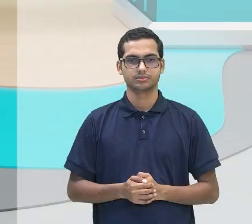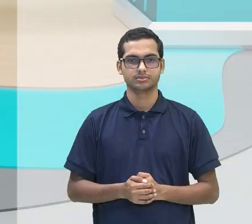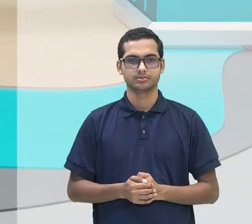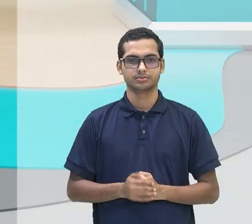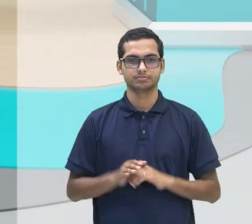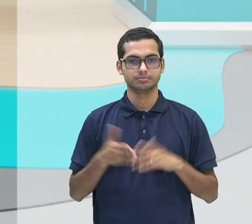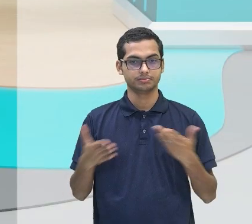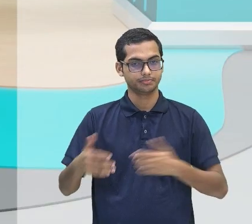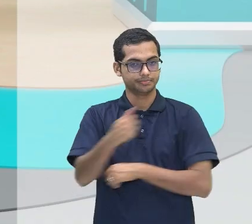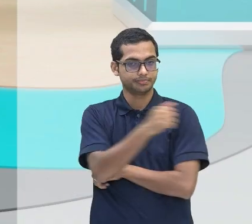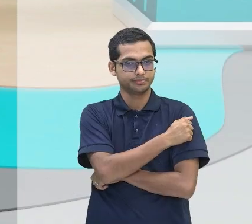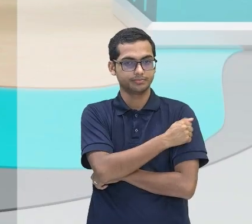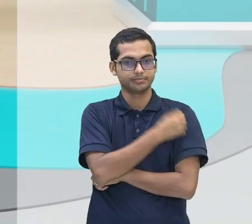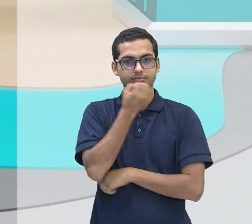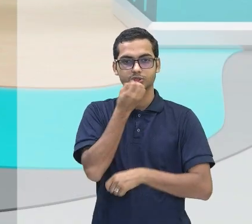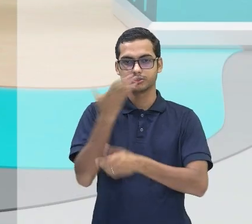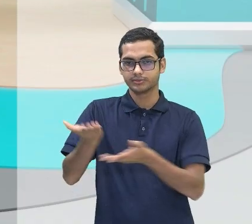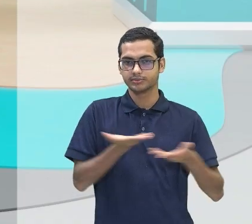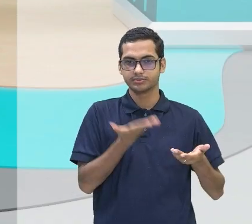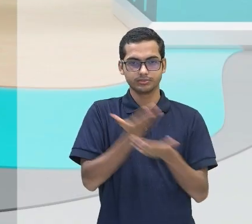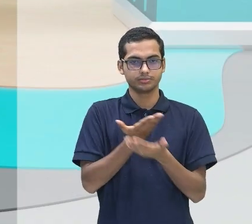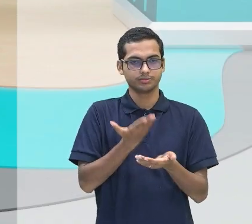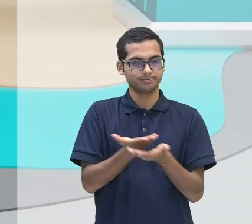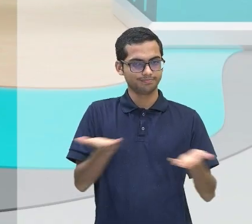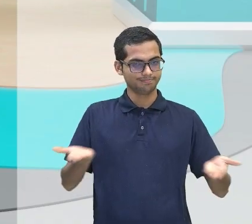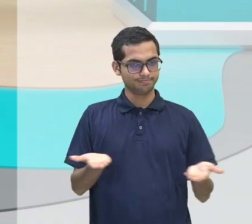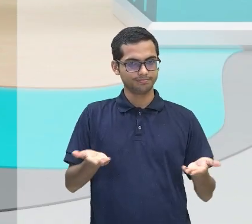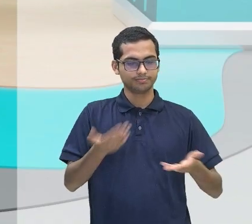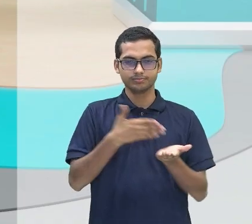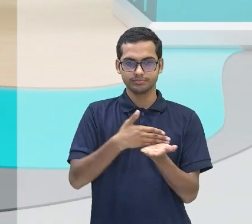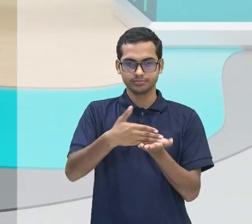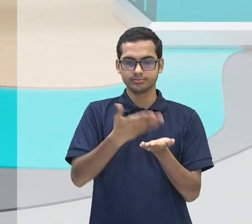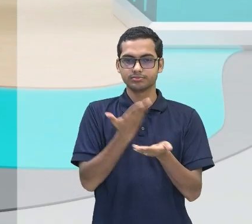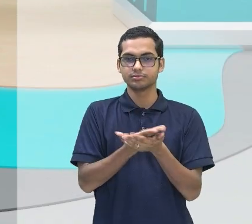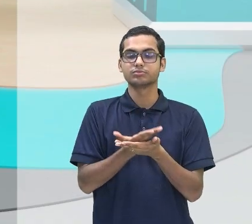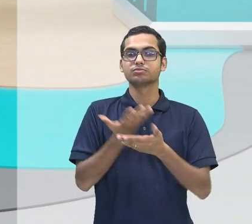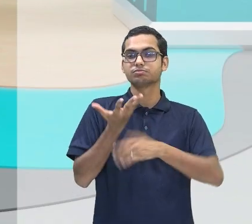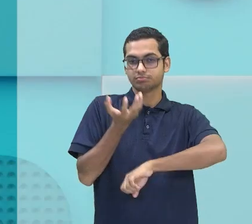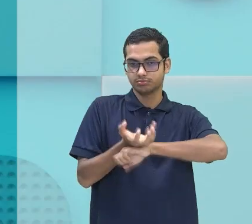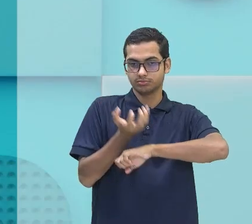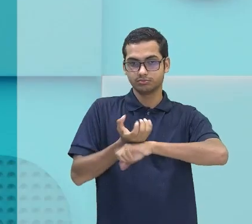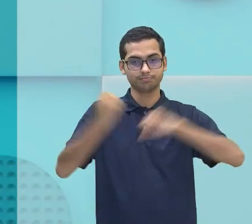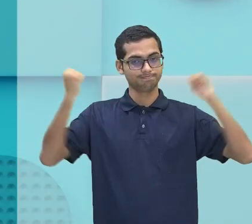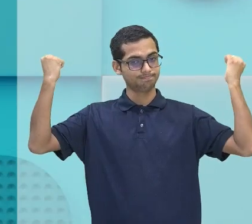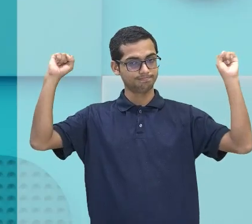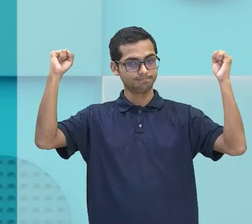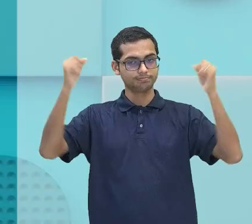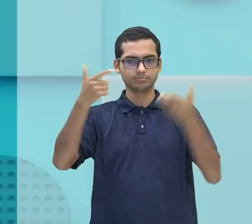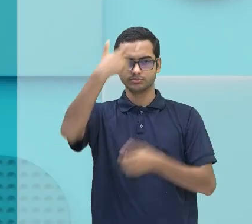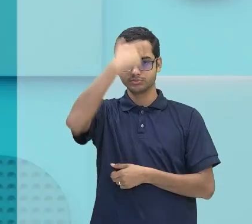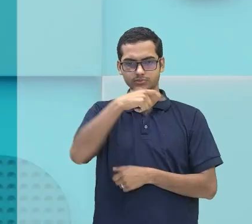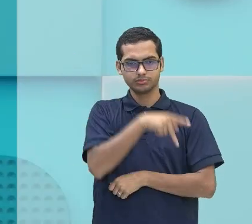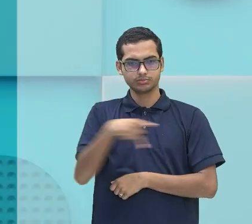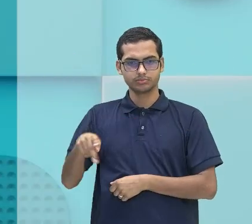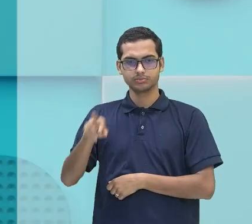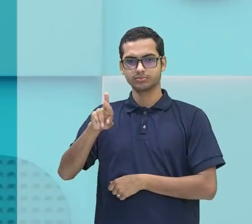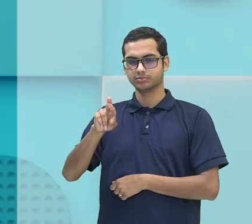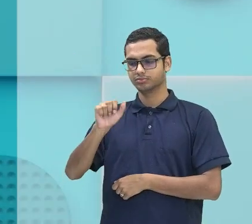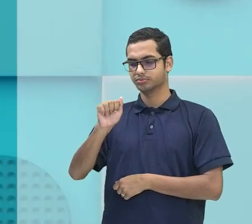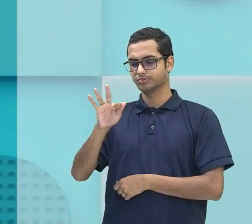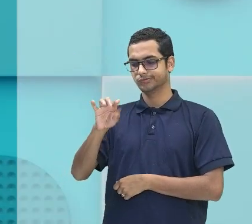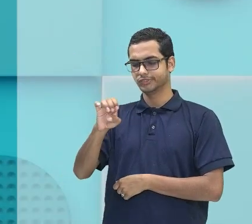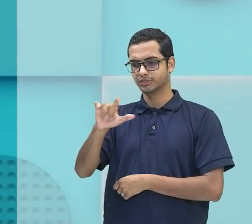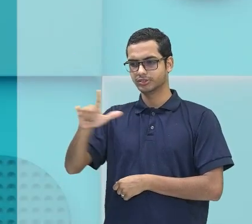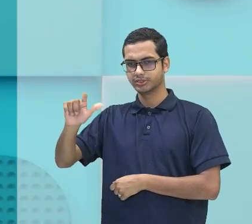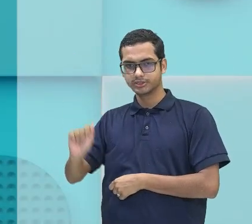Muito bem, alunos, sejam bem-vindos. Vamos iniciar mais uma aula de Educação Física. Eu sou a professora Rafaela Pinheiro e chamo